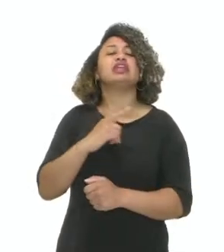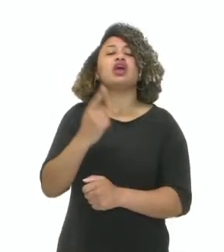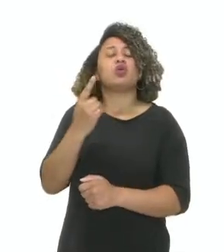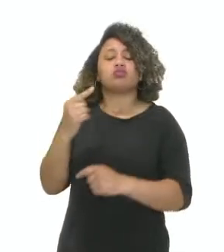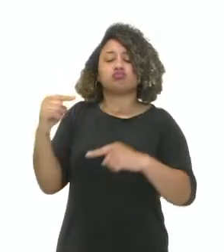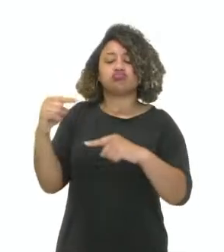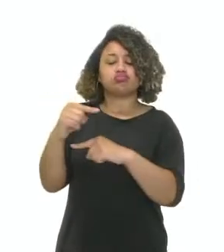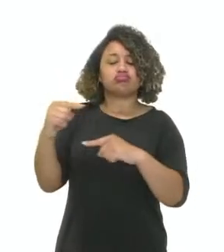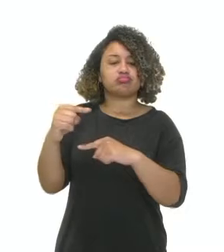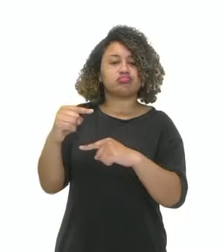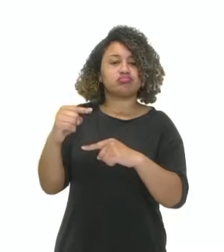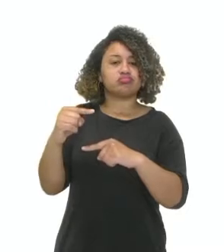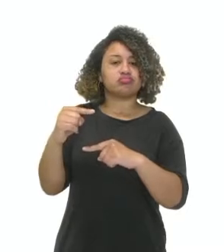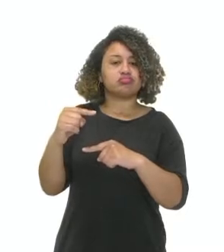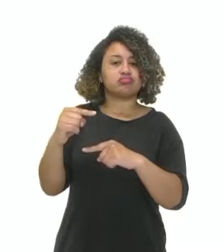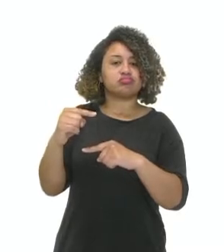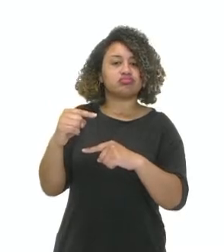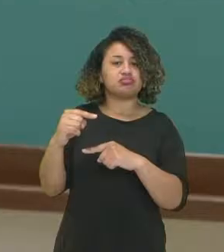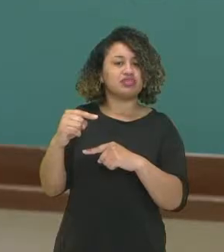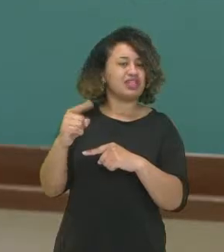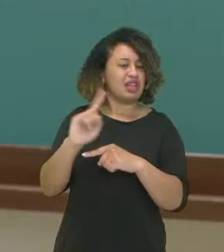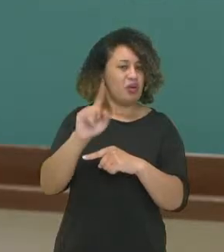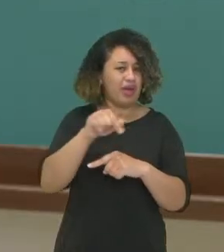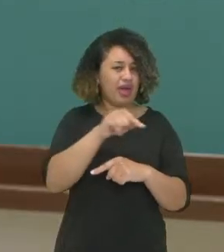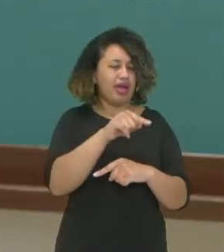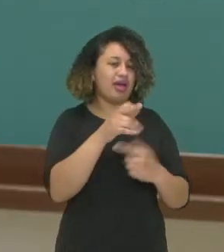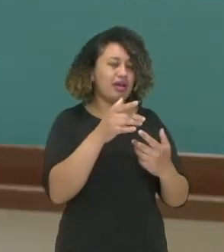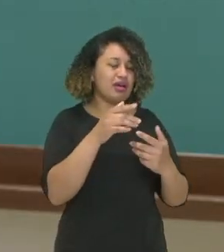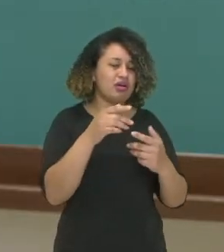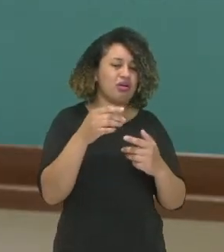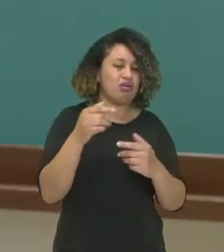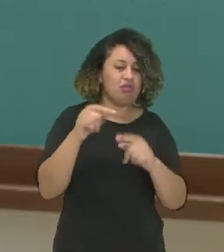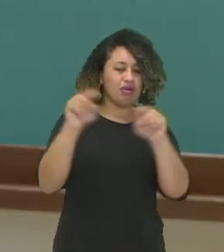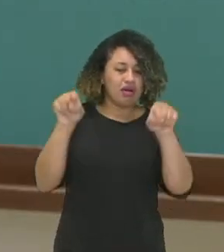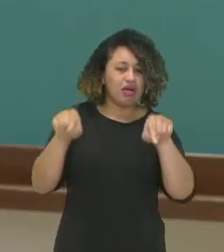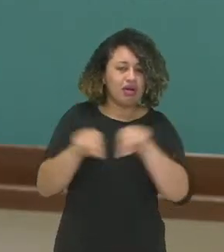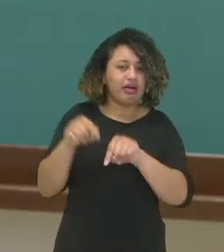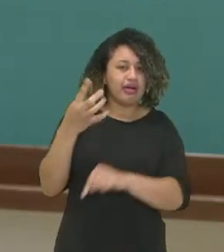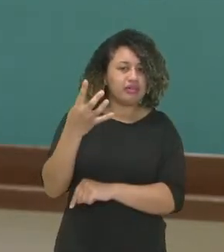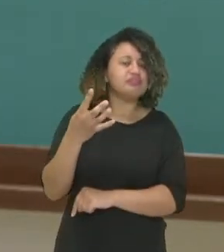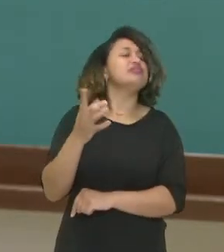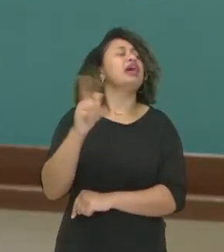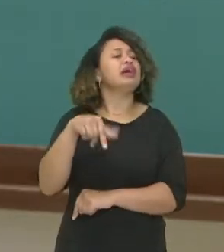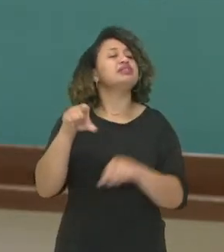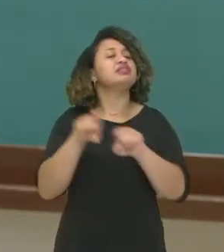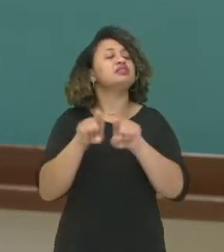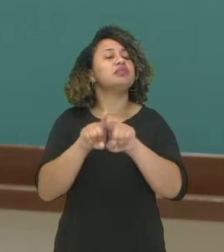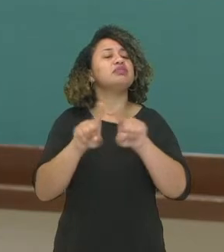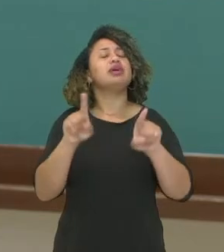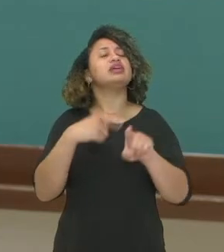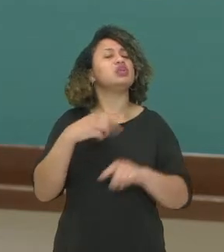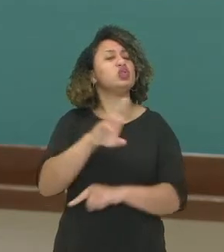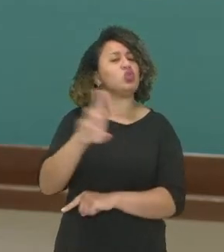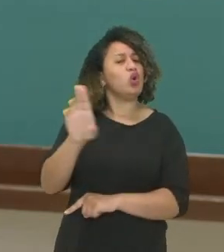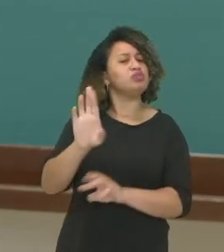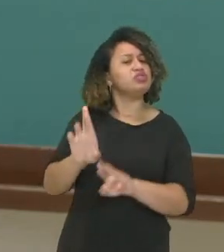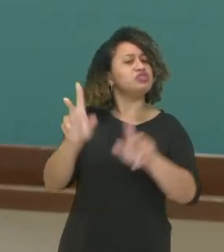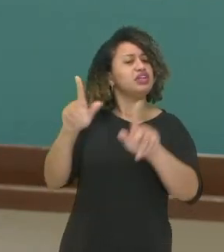de lados paralelos, ele deixa de ser um quadrilátero? Não, ele não deixa de ser um quadrilátero. Mas será que ele recebe um nome